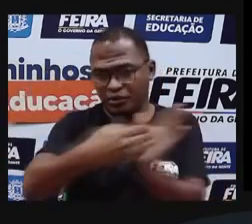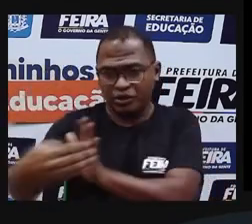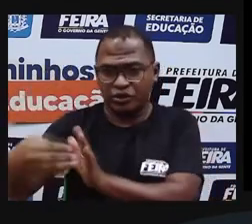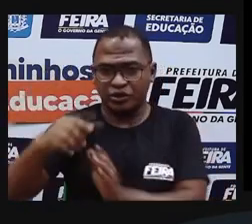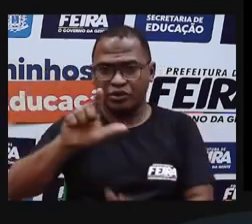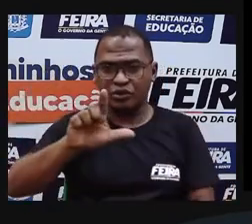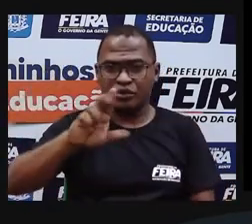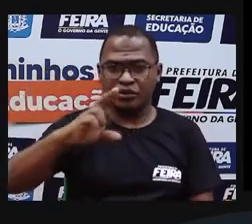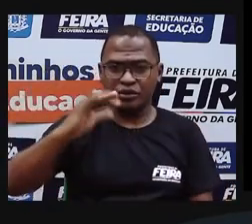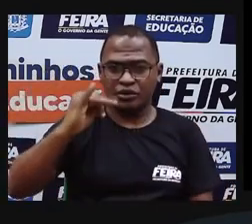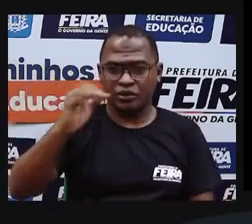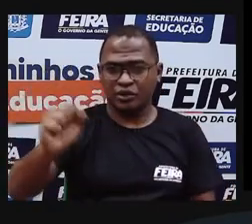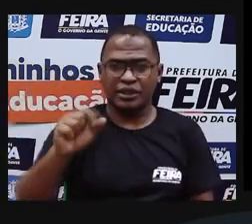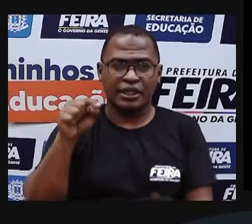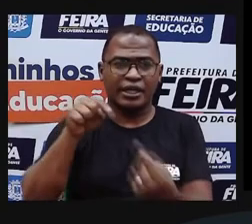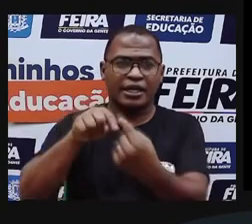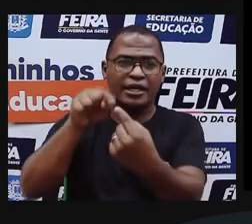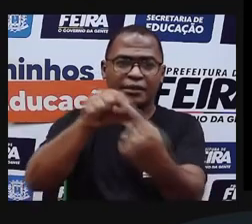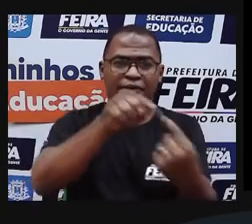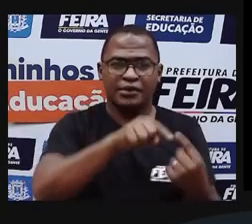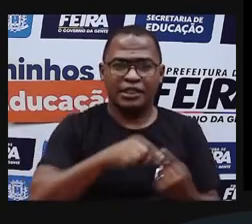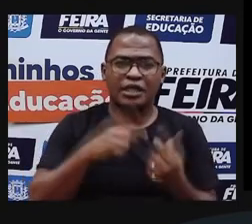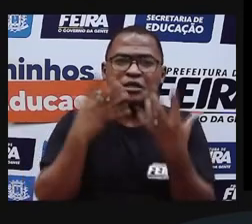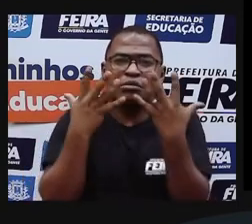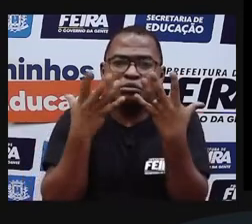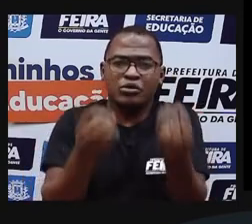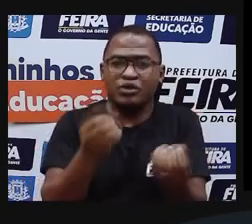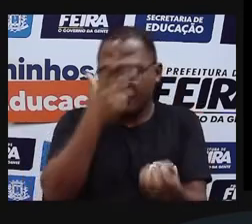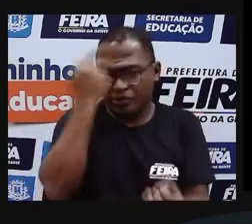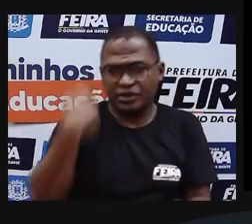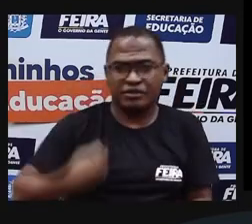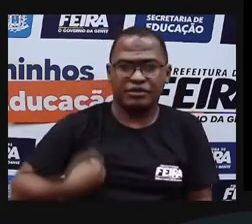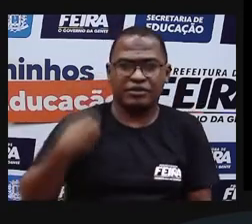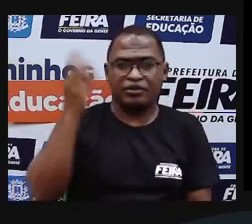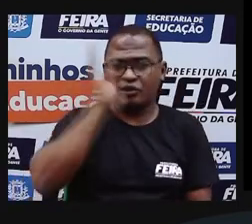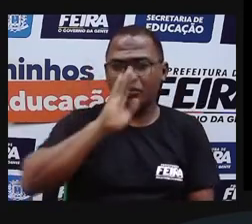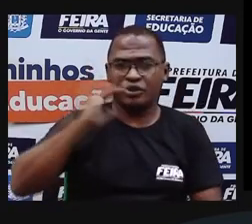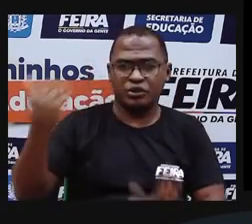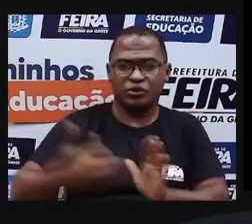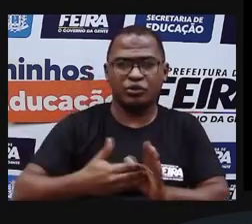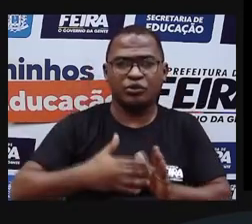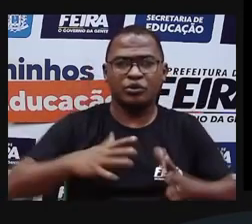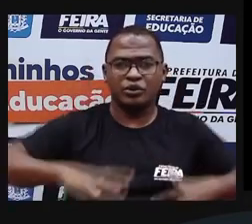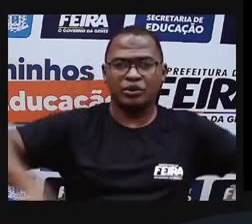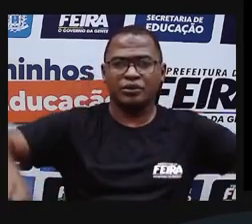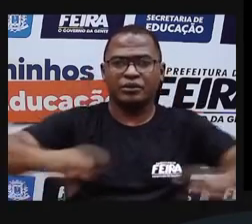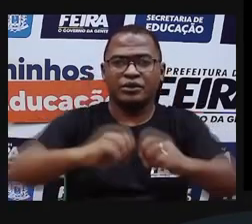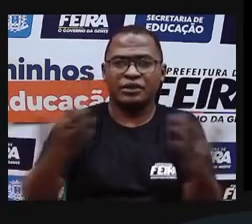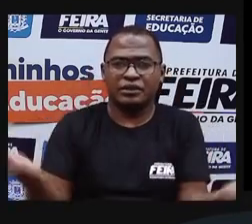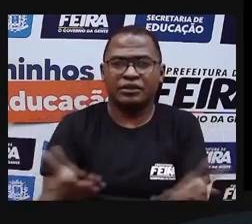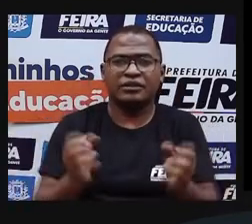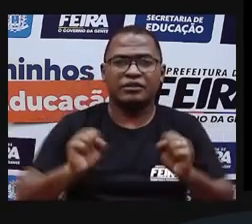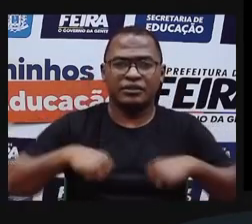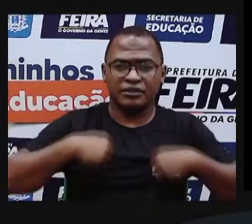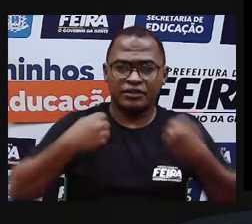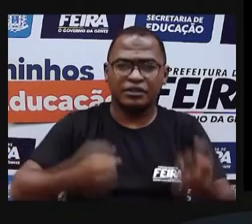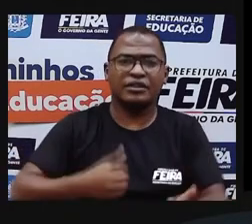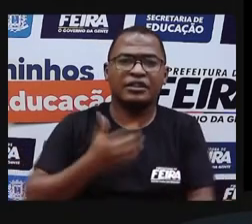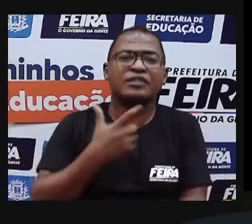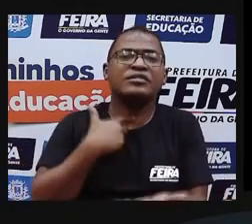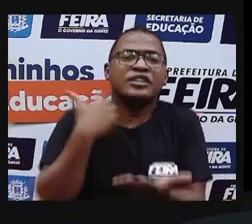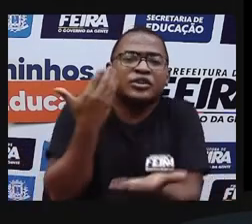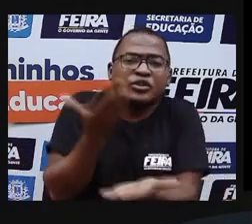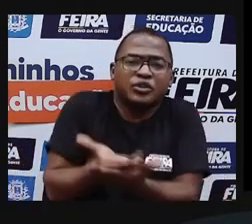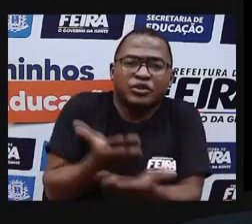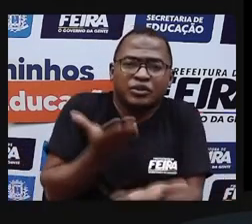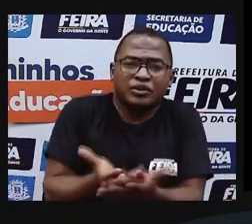de muitos brasileiros, até jovens e adultos e idosos, que estão tentando continuar a estudar, que